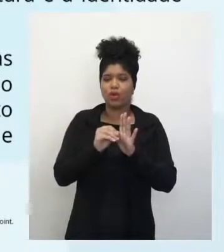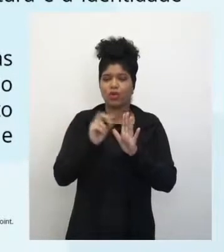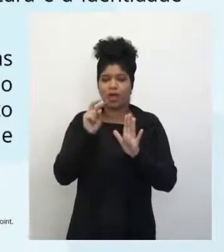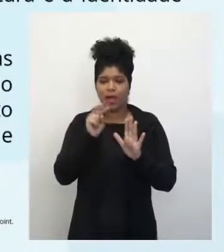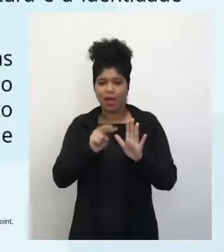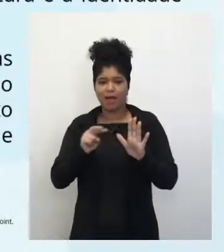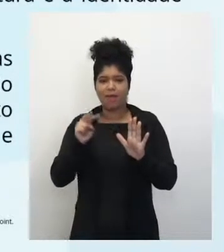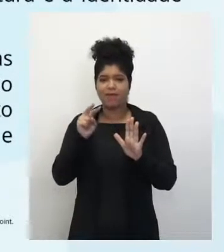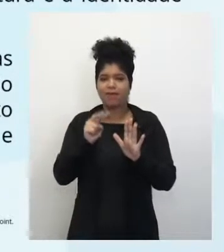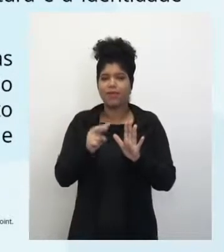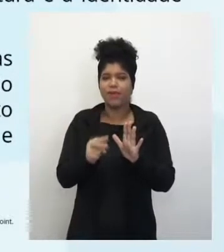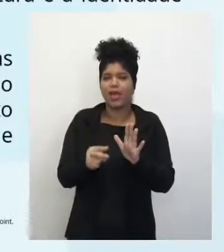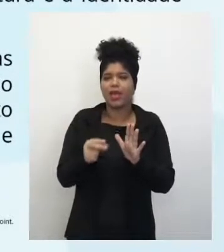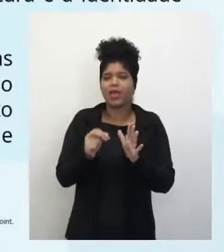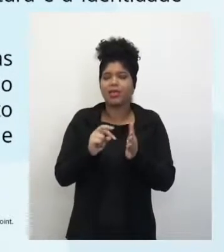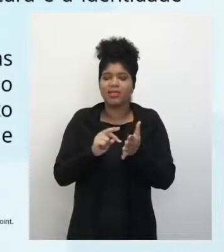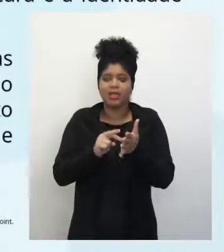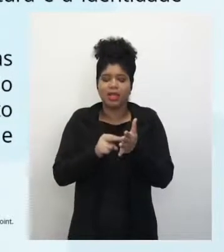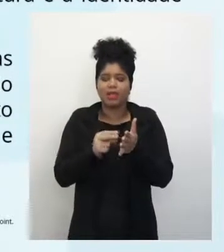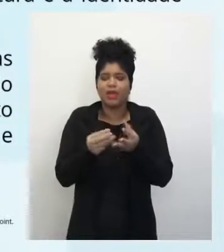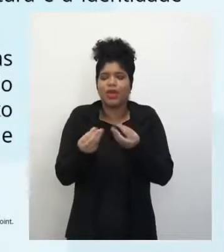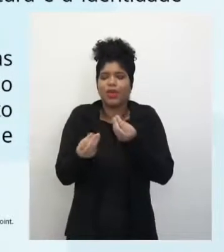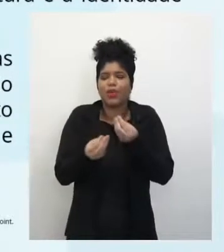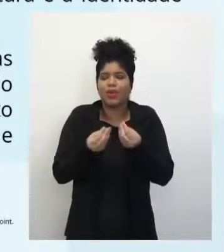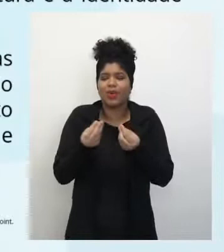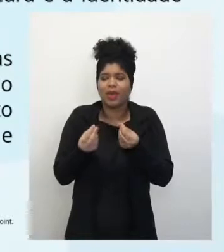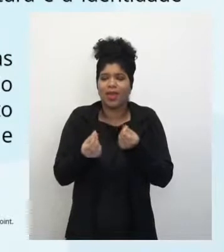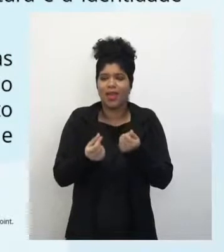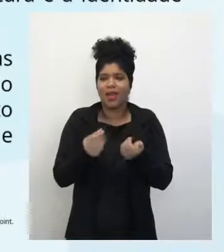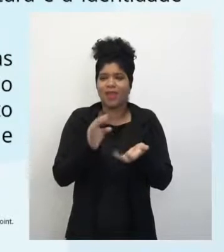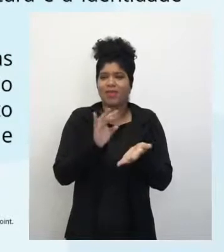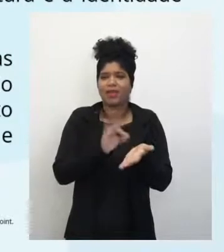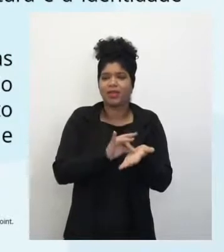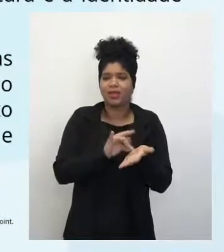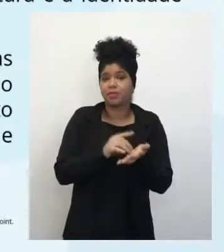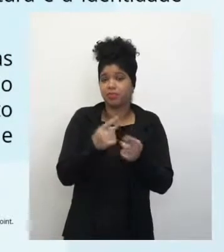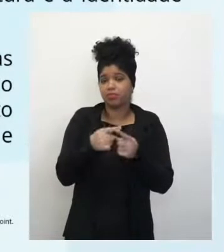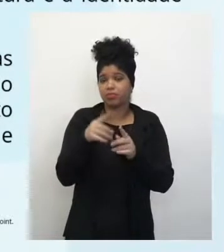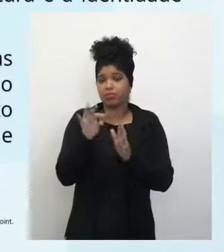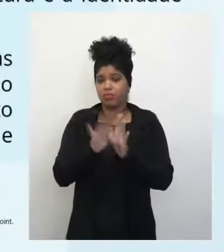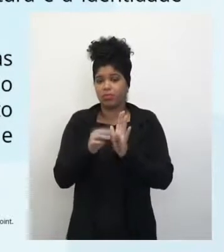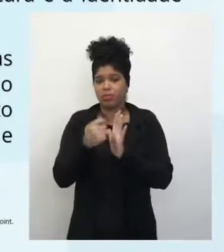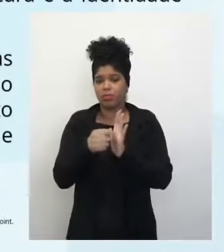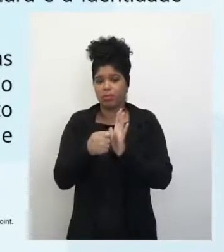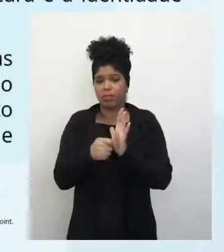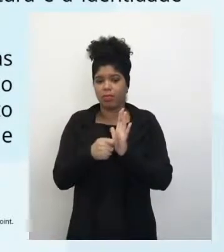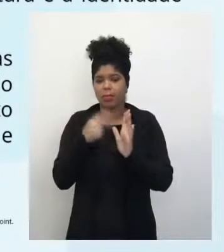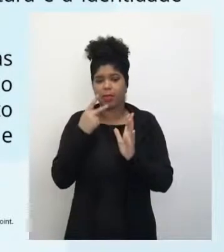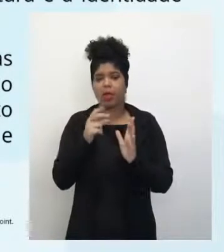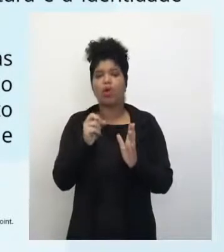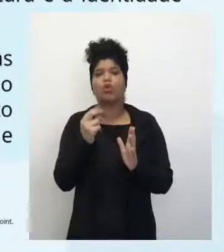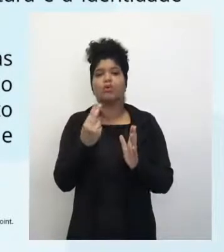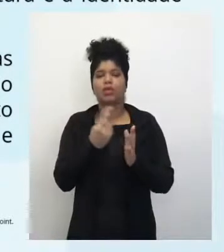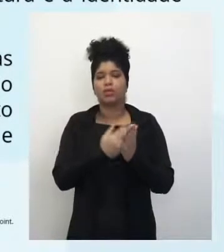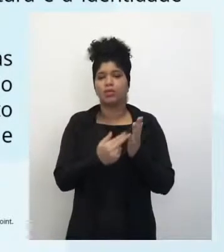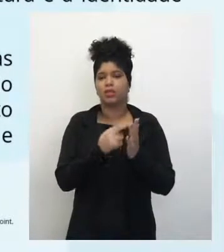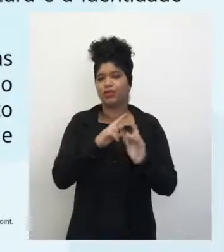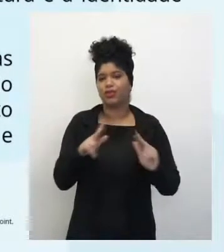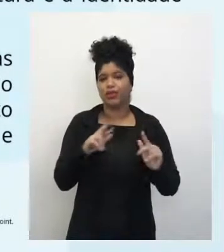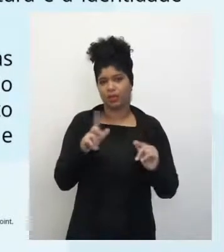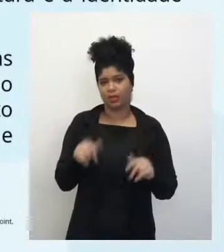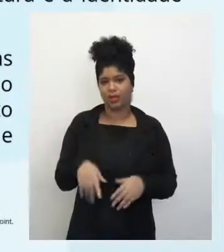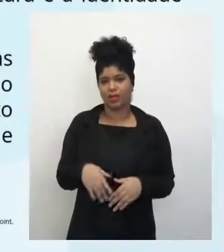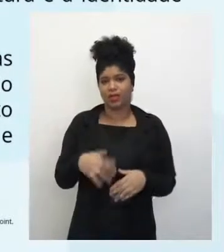Que é justamente a significação da realidade, que difere da língua escrita em caracteres ou falada. Tá certo? Então, a